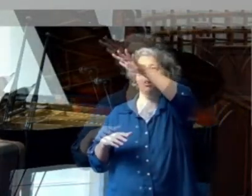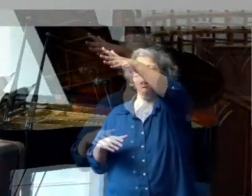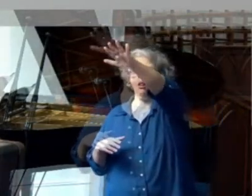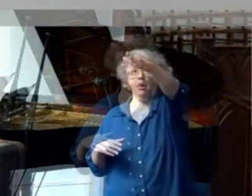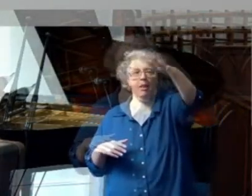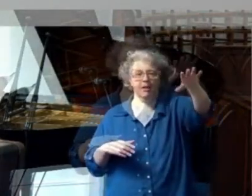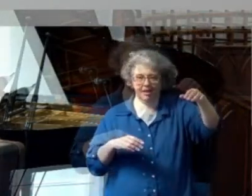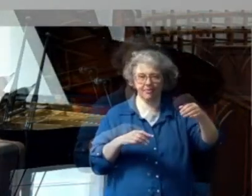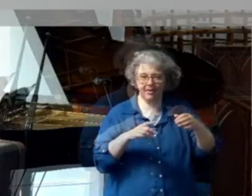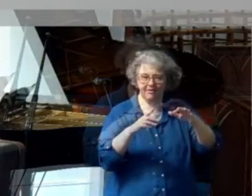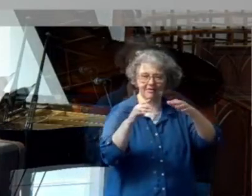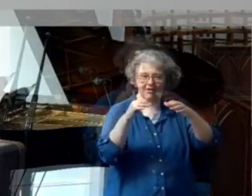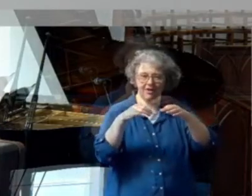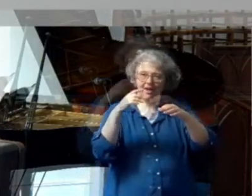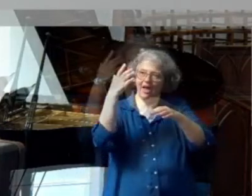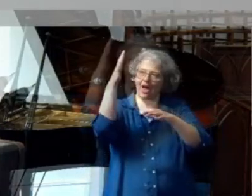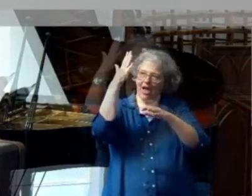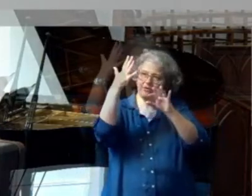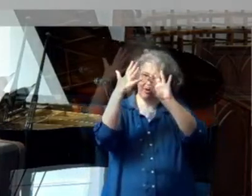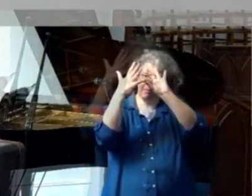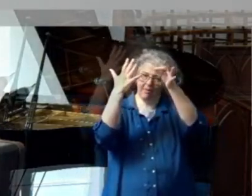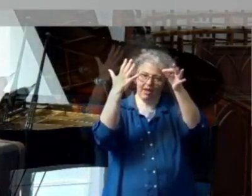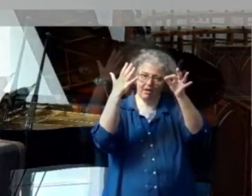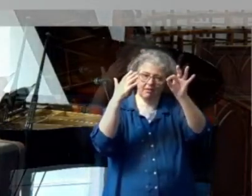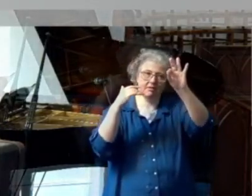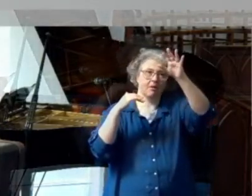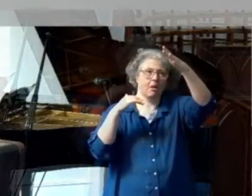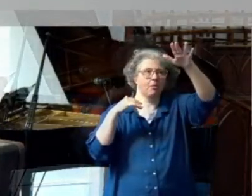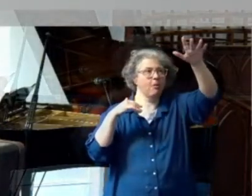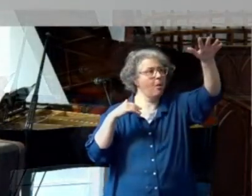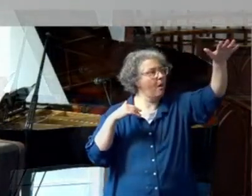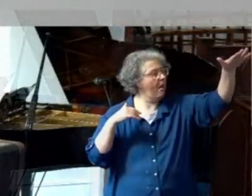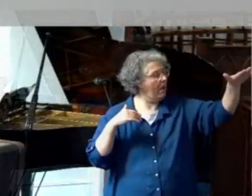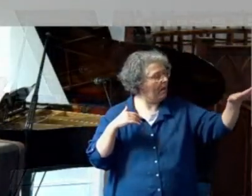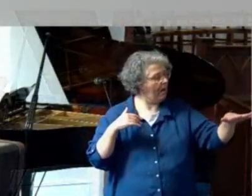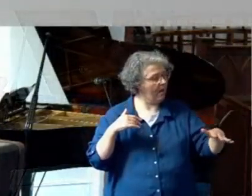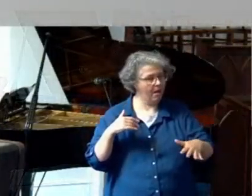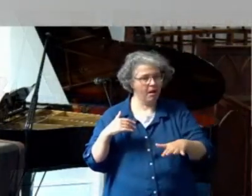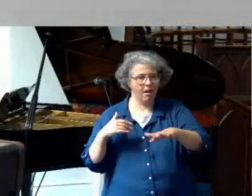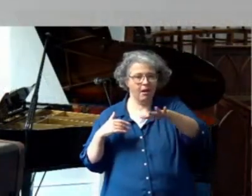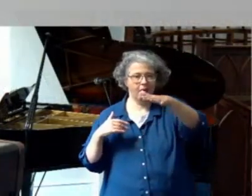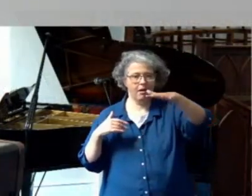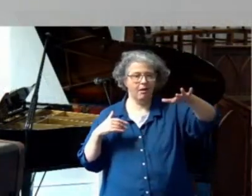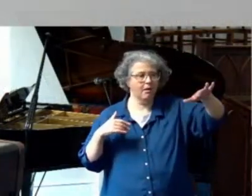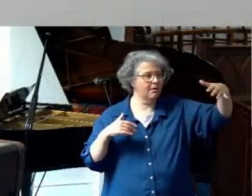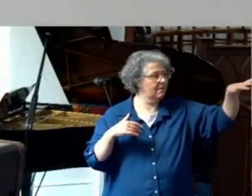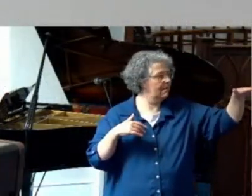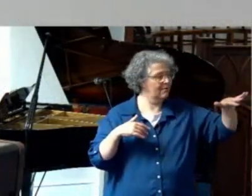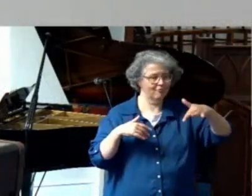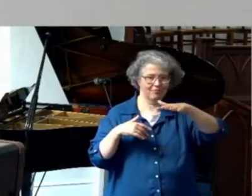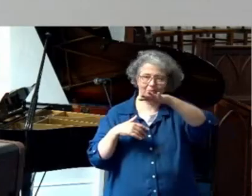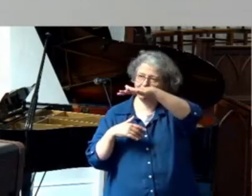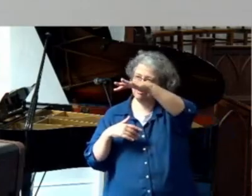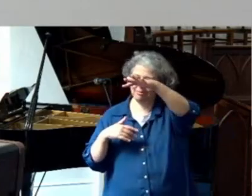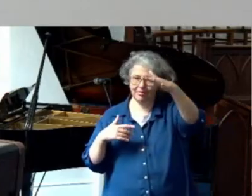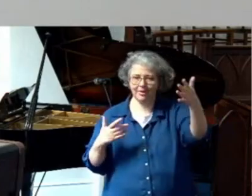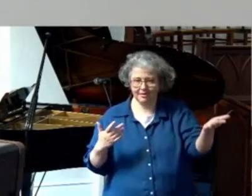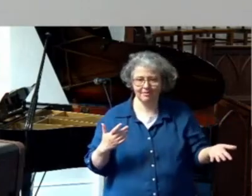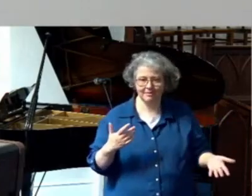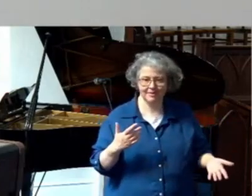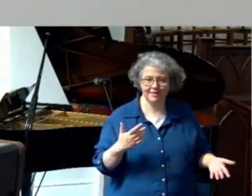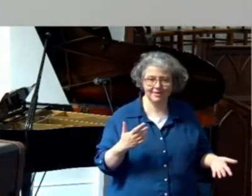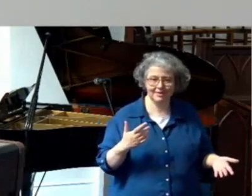prosseguindo. E eu estou vivendo. Vocês veem como é diferente? Como o cristianismo parece trazer